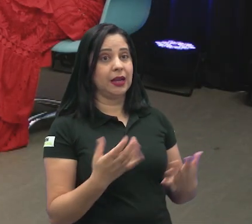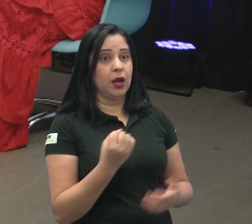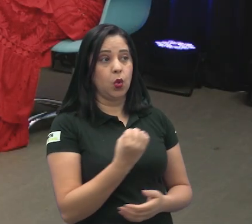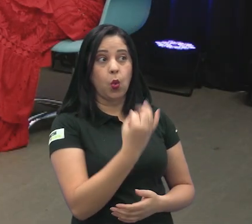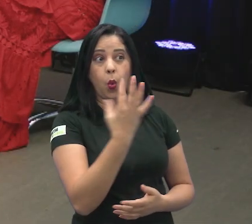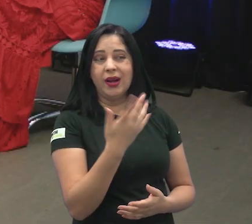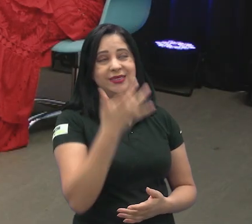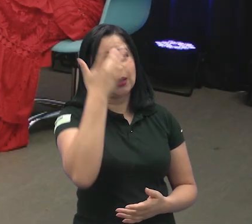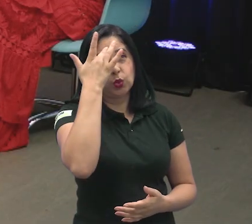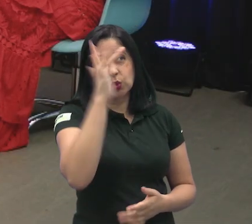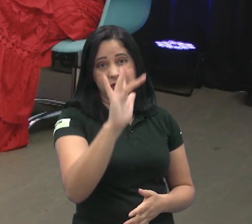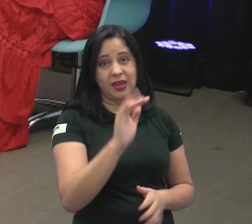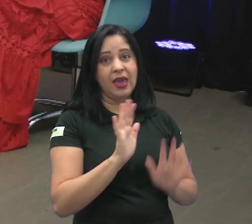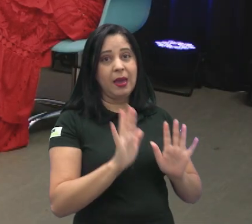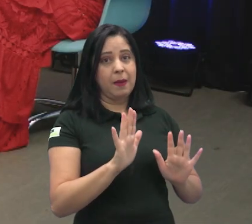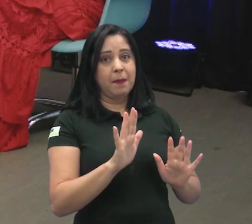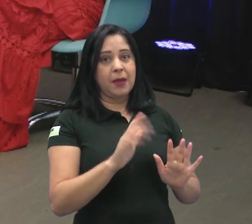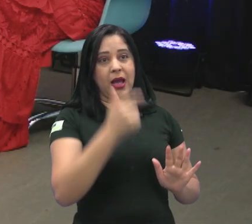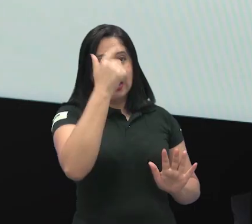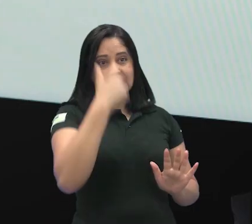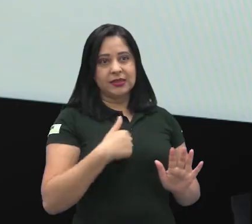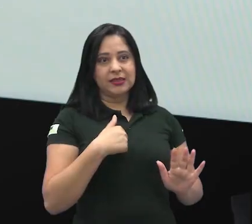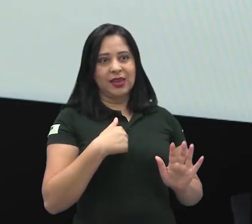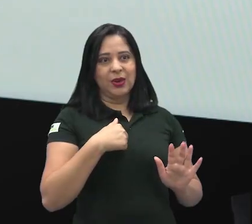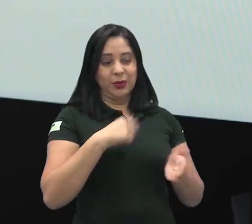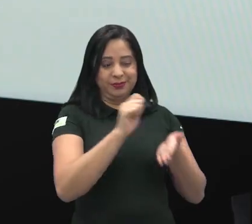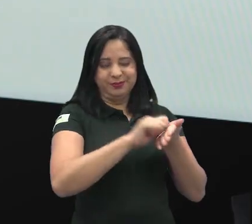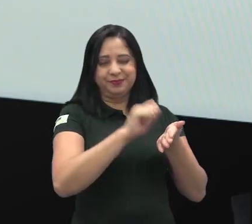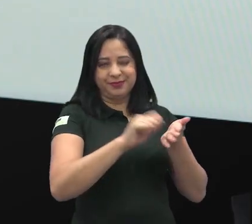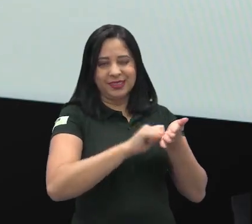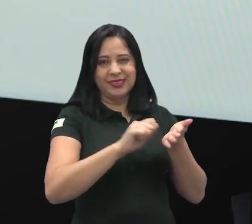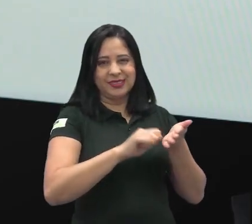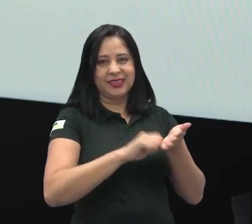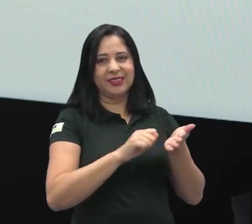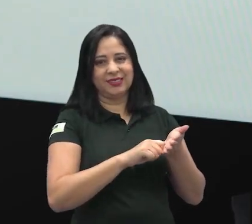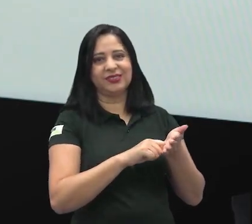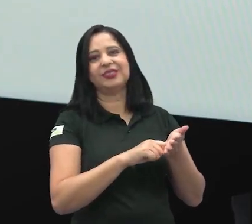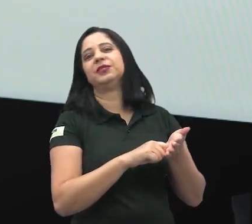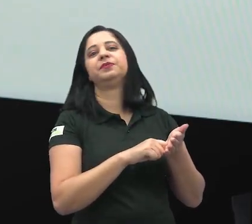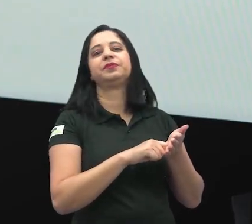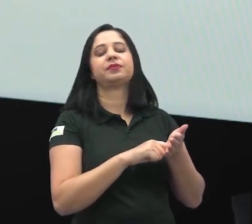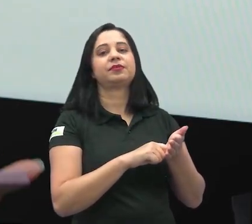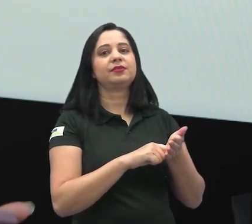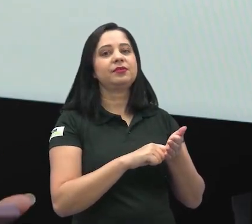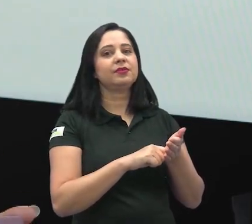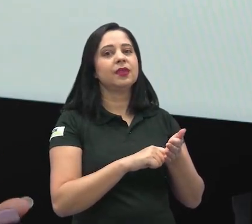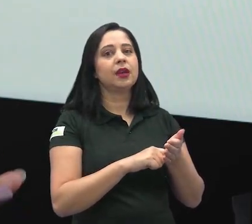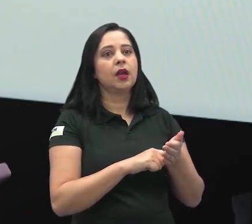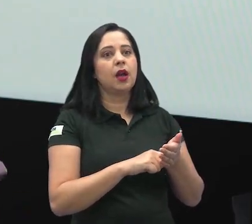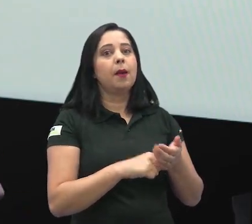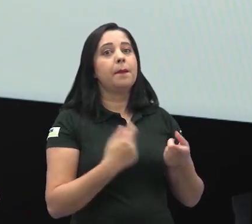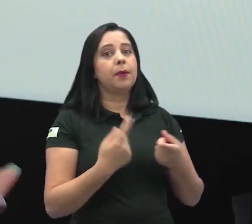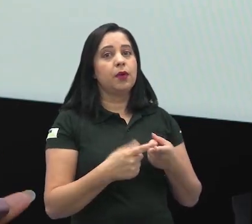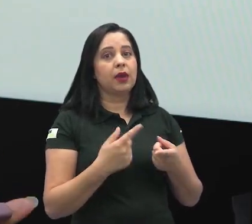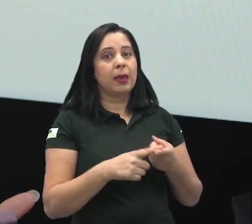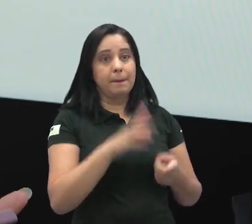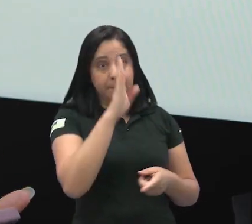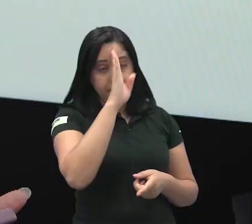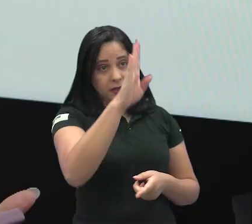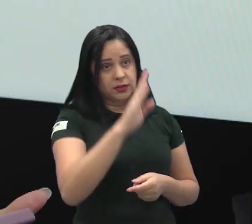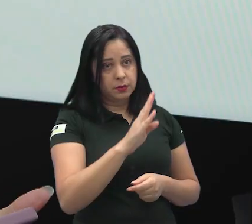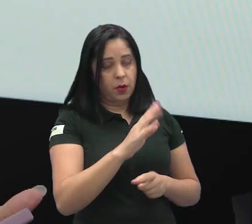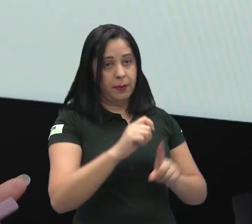leis? Olha, números eu não tenho, mas eu tenho uma colinha aqui porque foi tanto projeto de lei, como eu falei, com Guerra, com vocês aqui, a gente noticiou